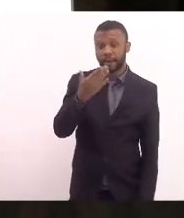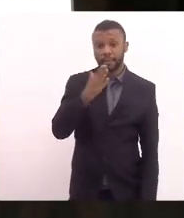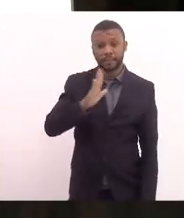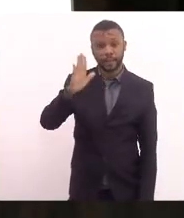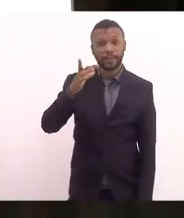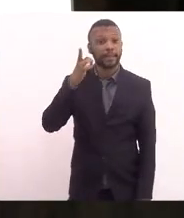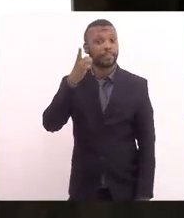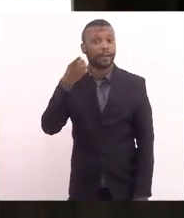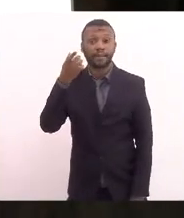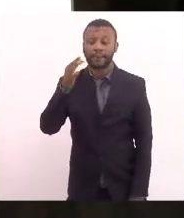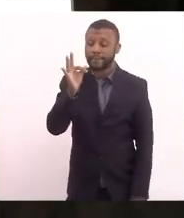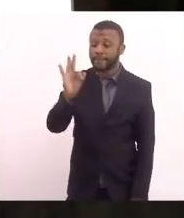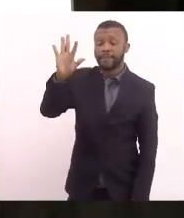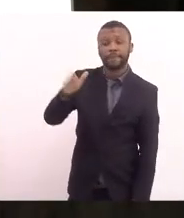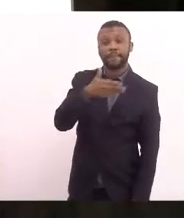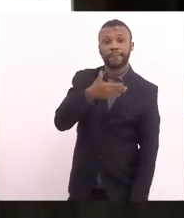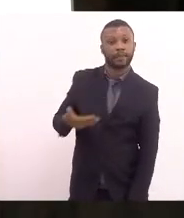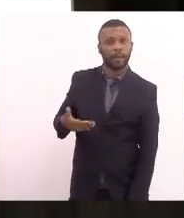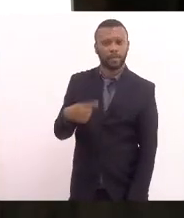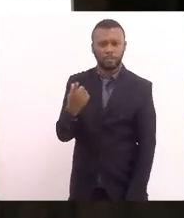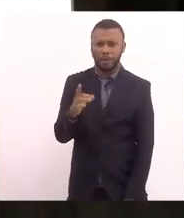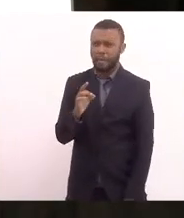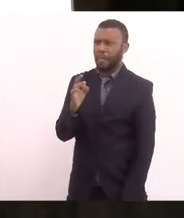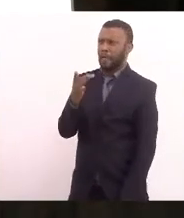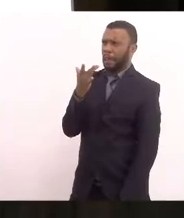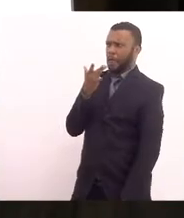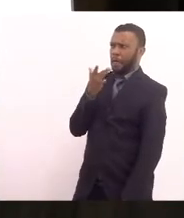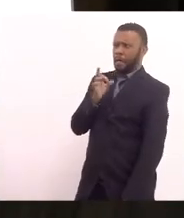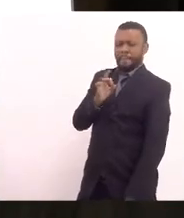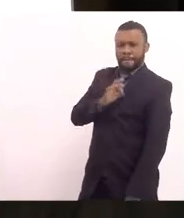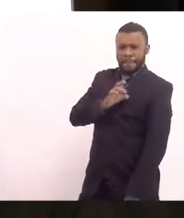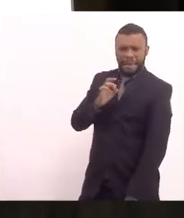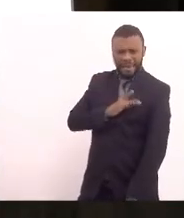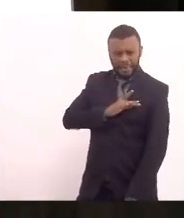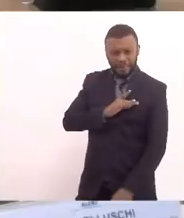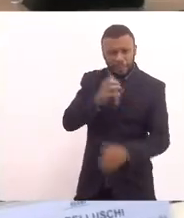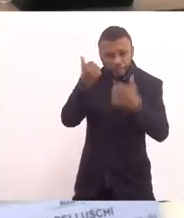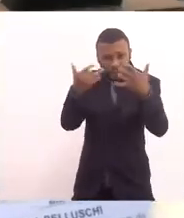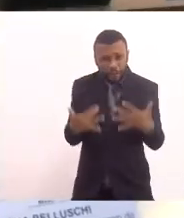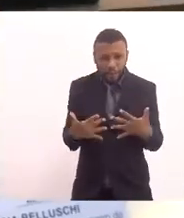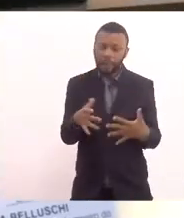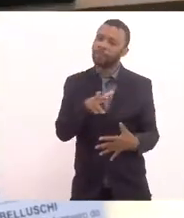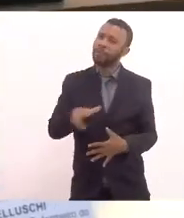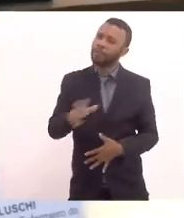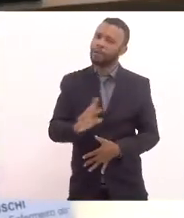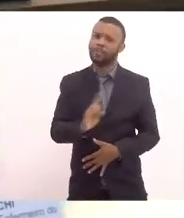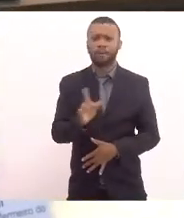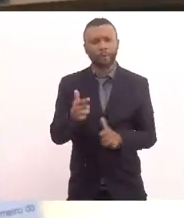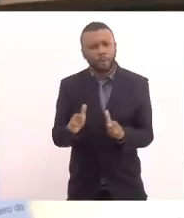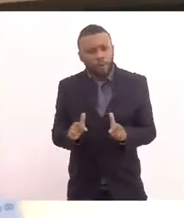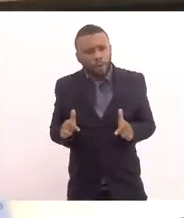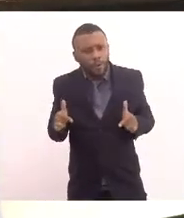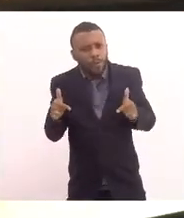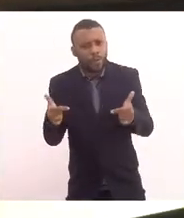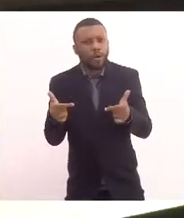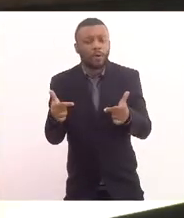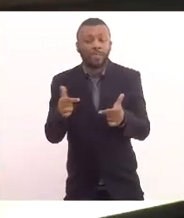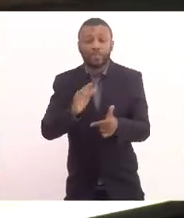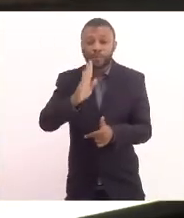federal e a gente não pode ter medo de falar, não, nós temos que fazer acontecer. No Brasil